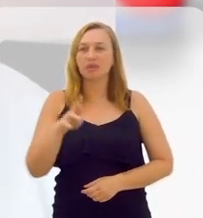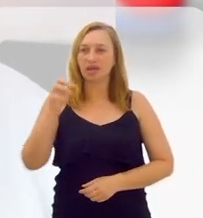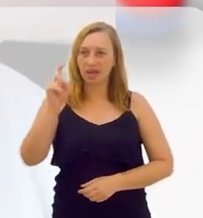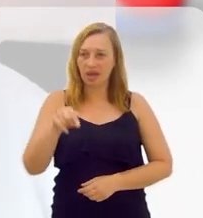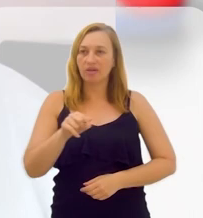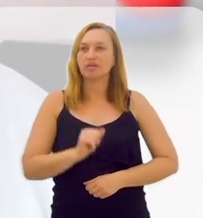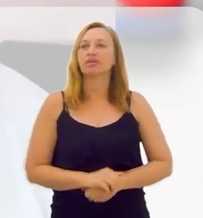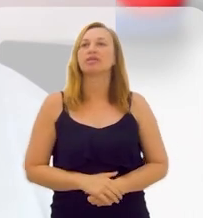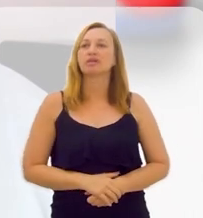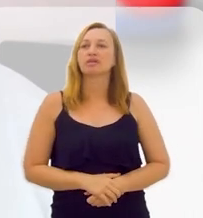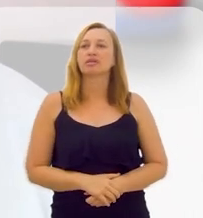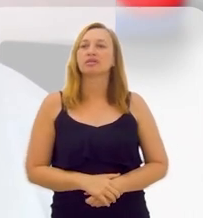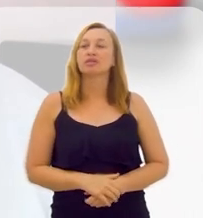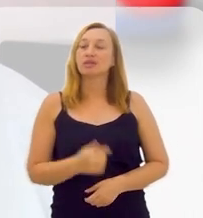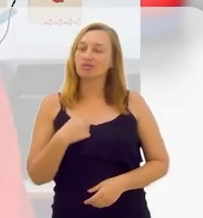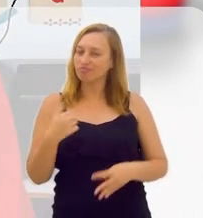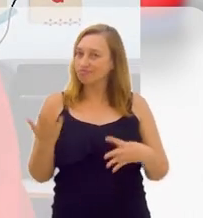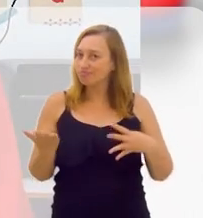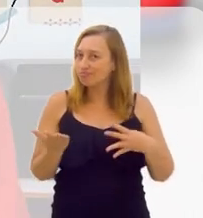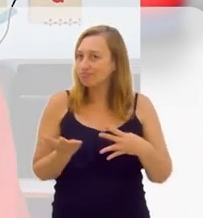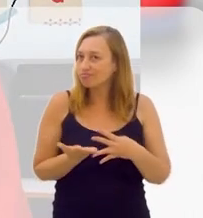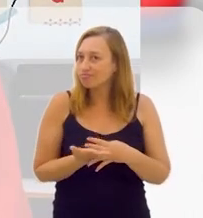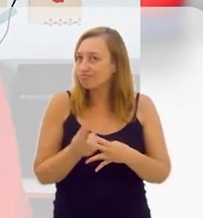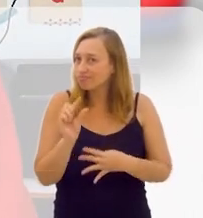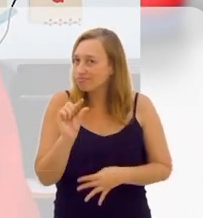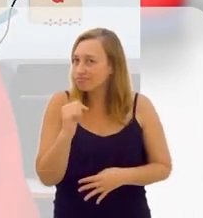aqui de Maricá. É, eu vou